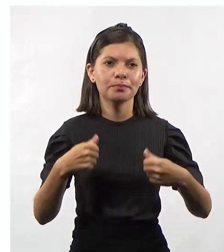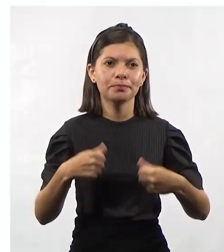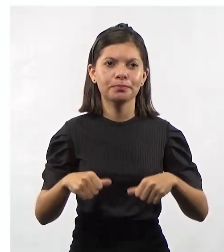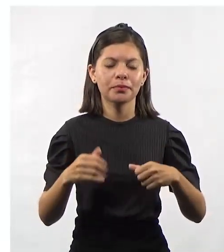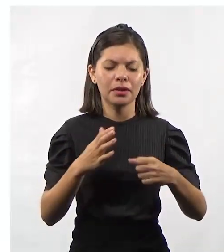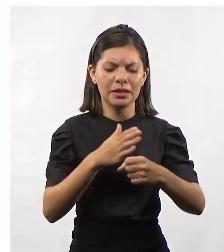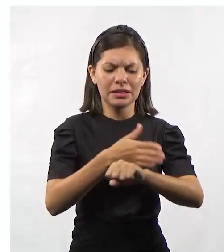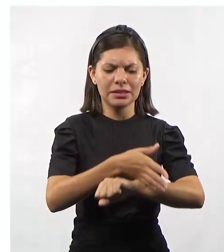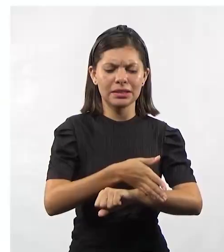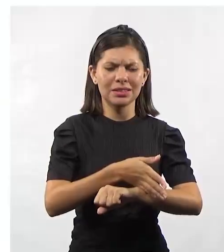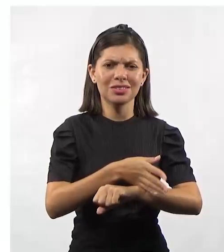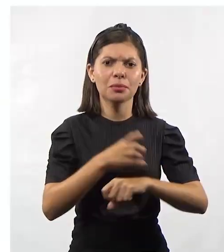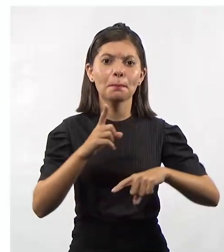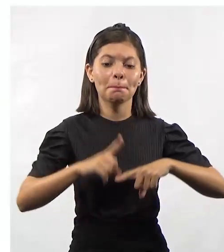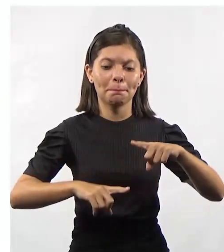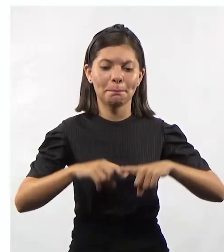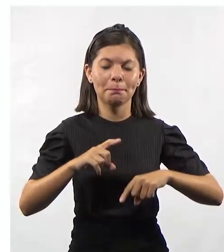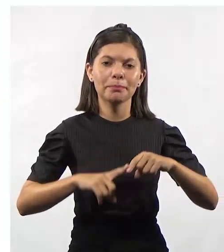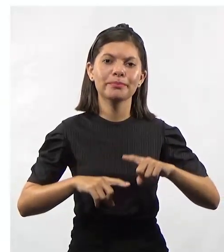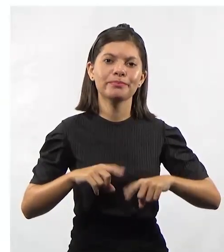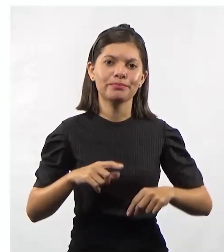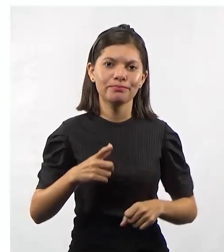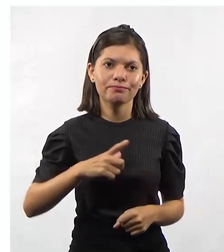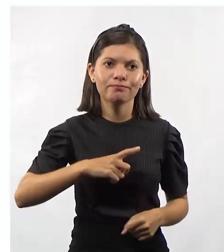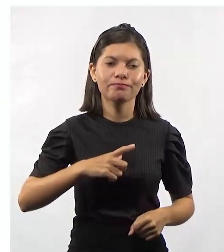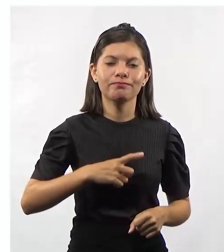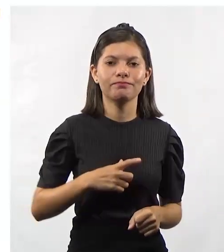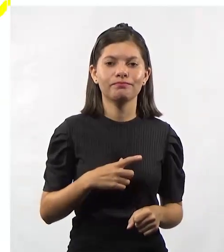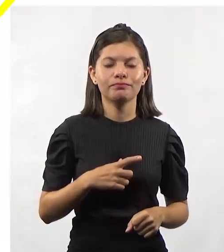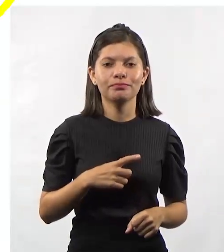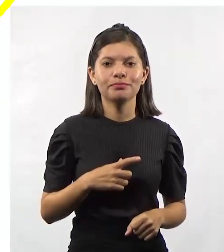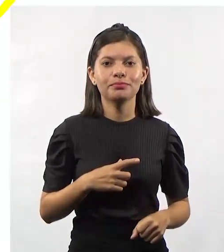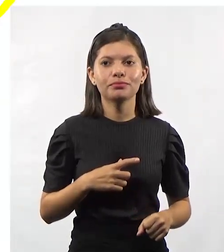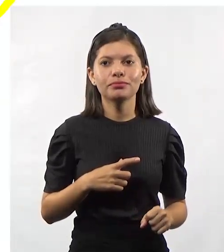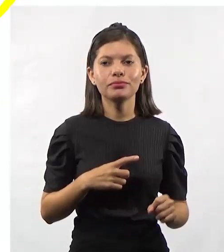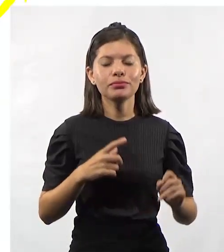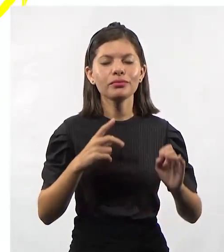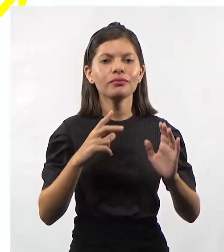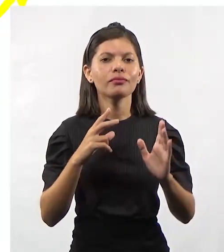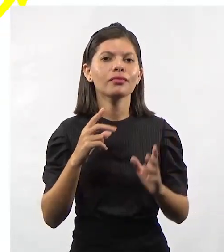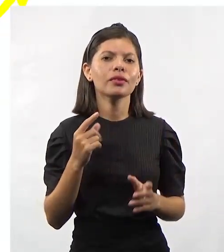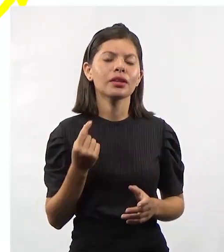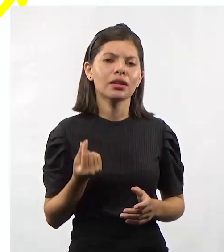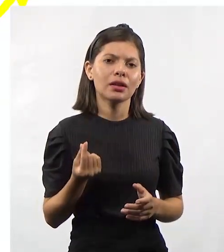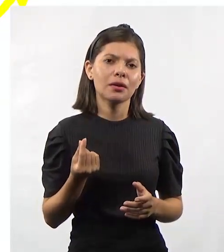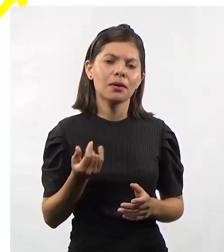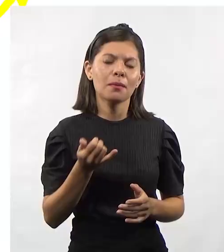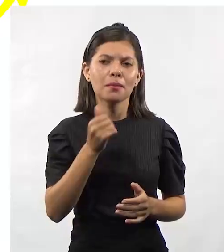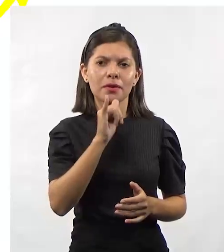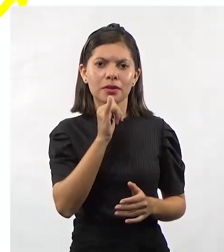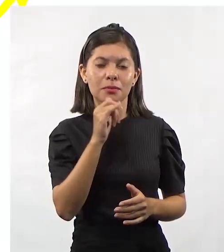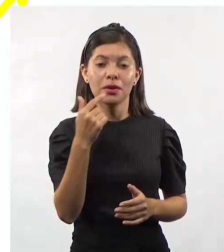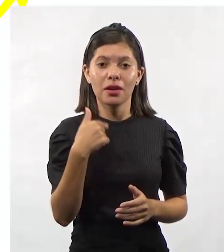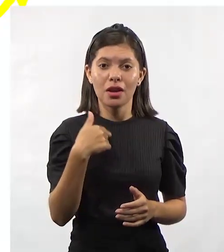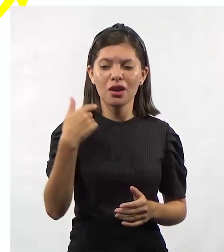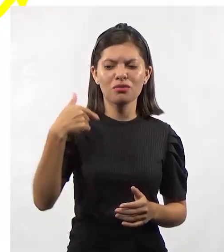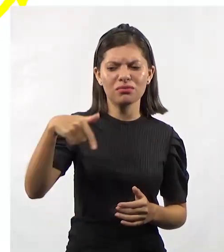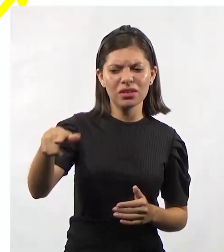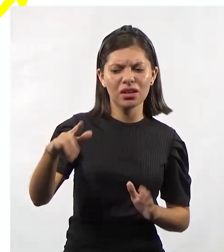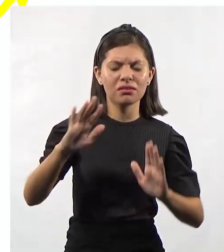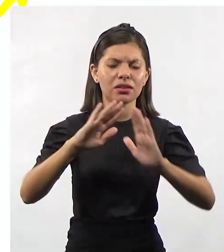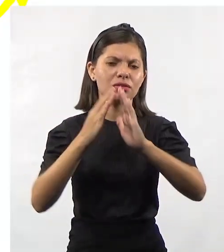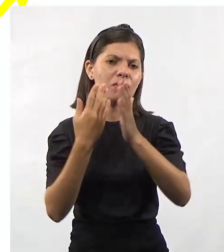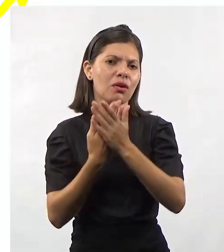do acesso material. Ou seja, para que eu possa estar na escola, eu preciso